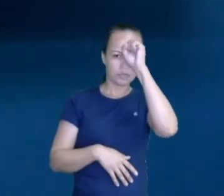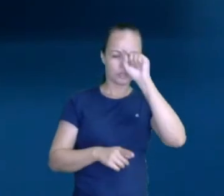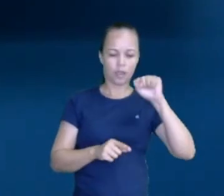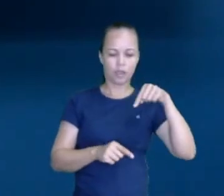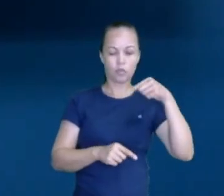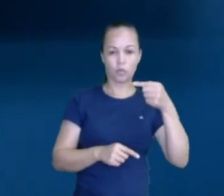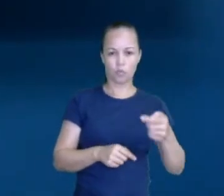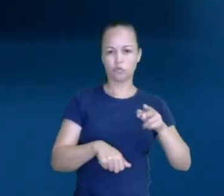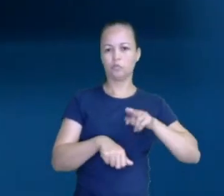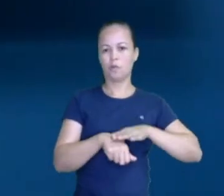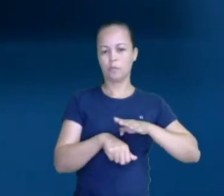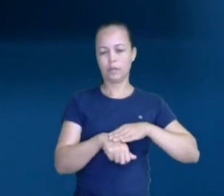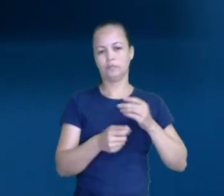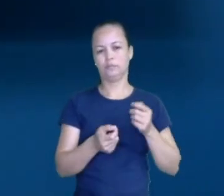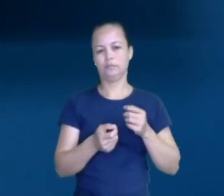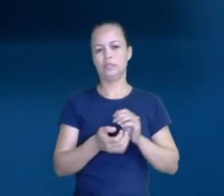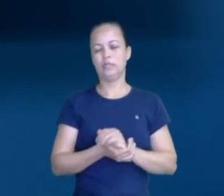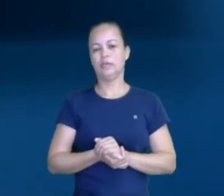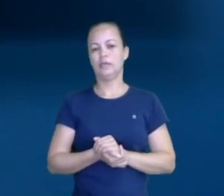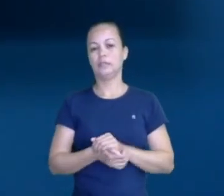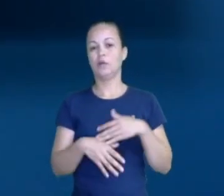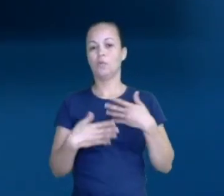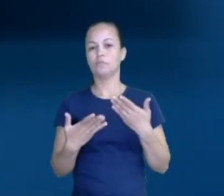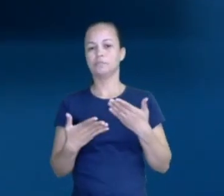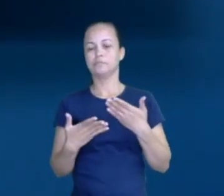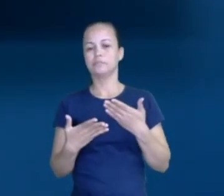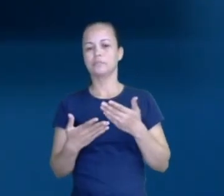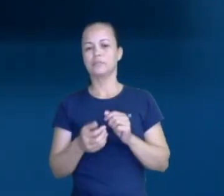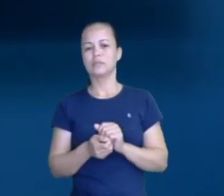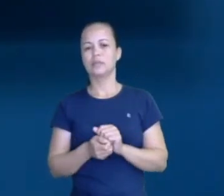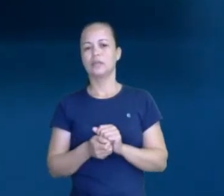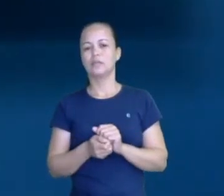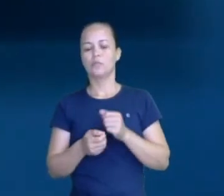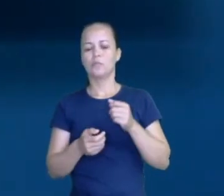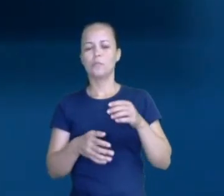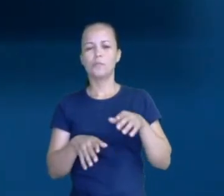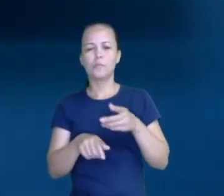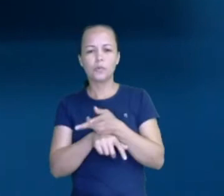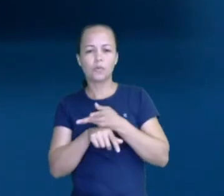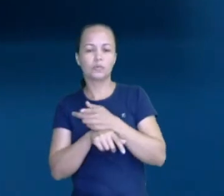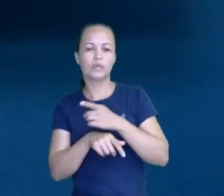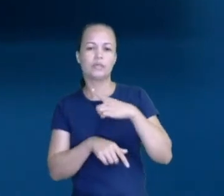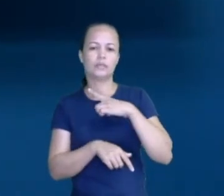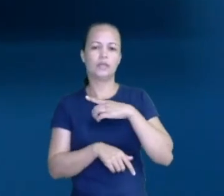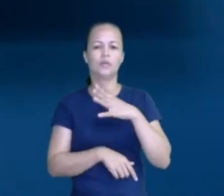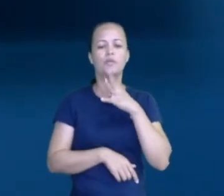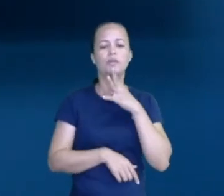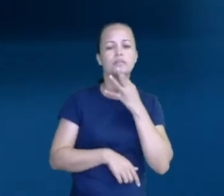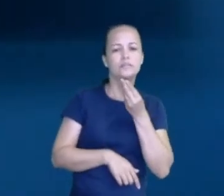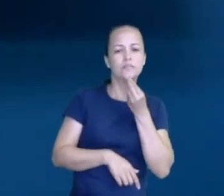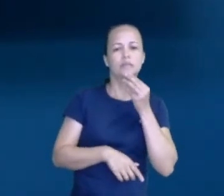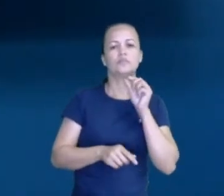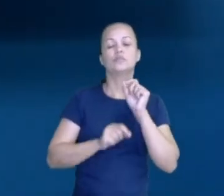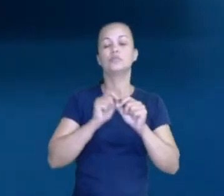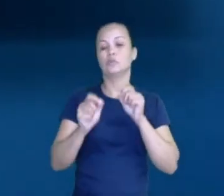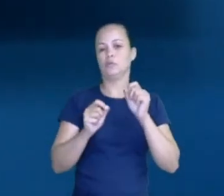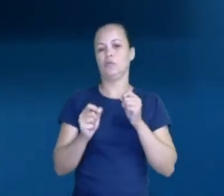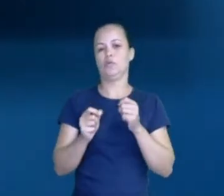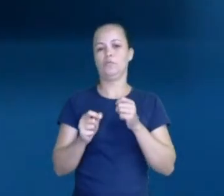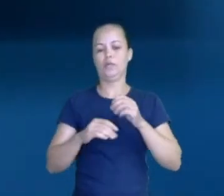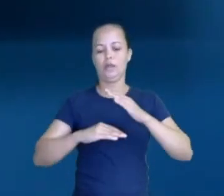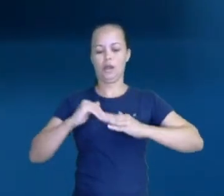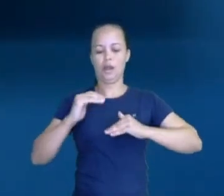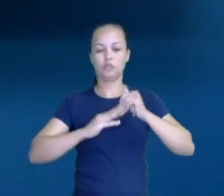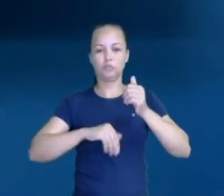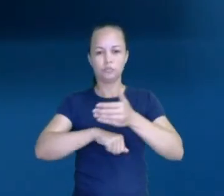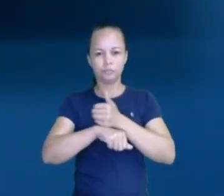fase aqui que você estuda e procura ter conhecimento sobre as profissões. É nessa fase que